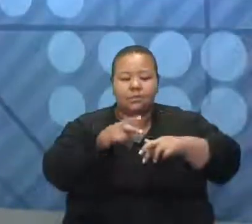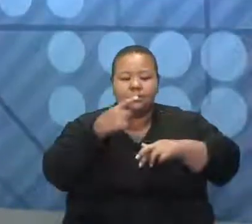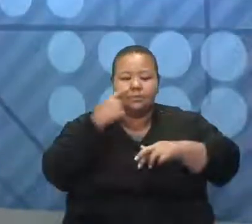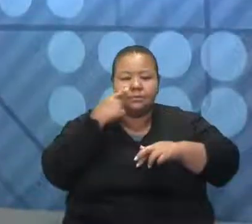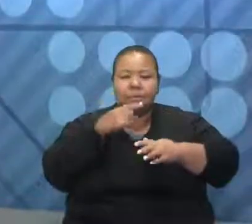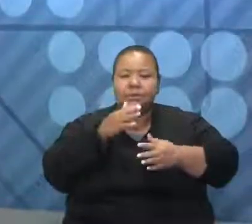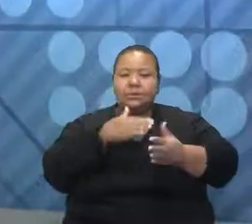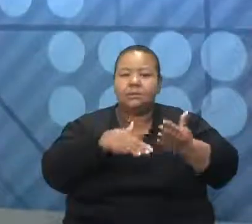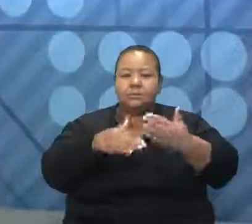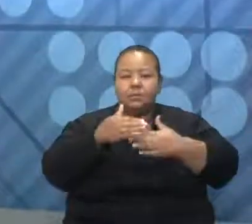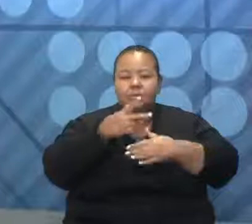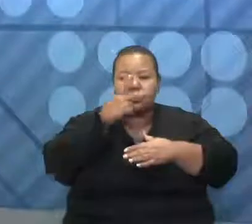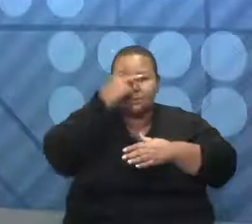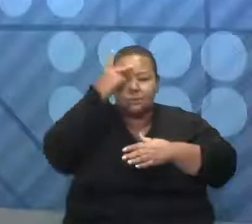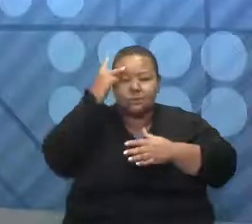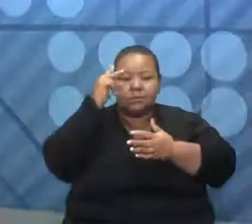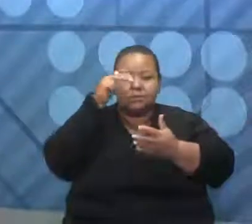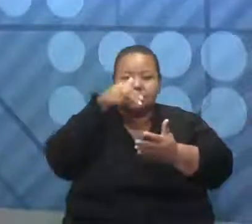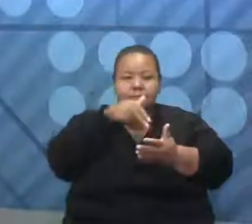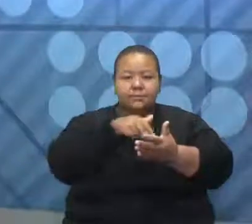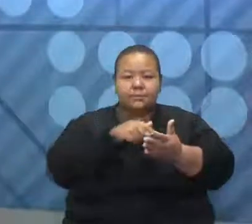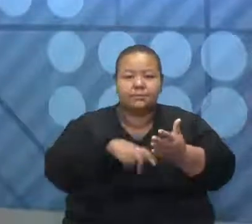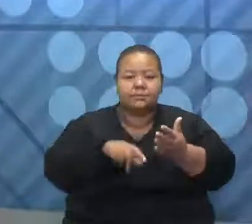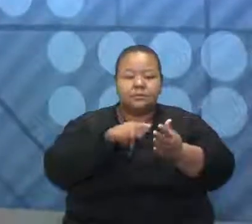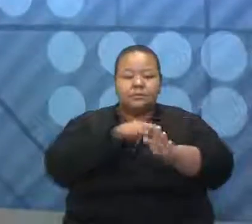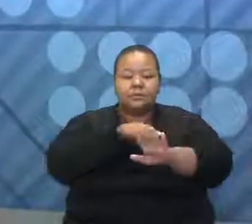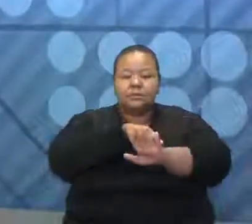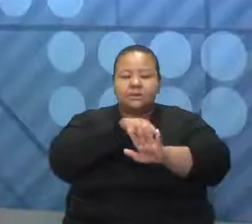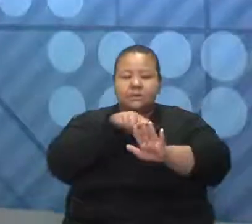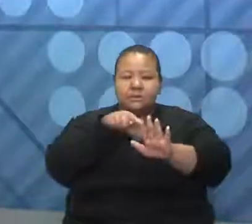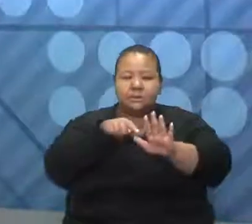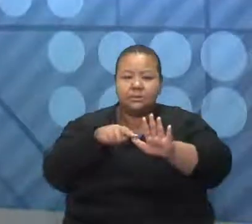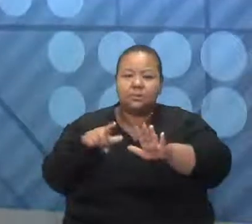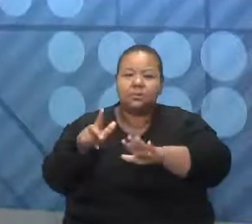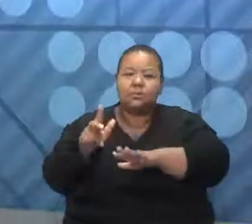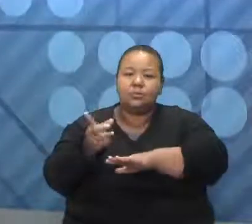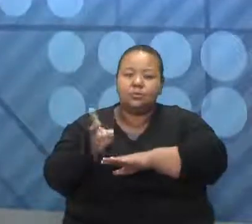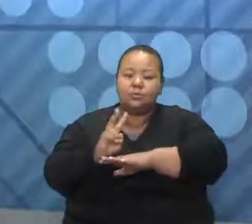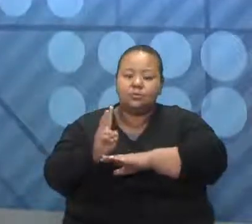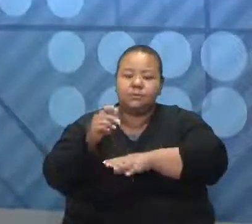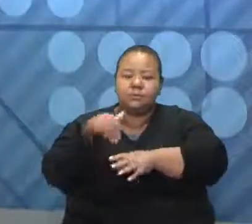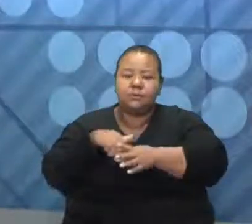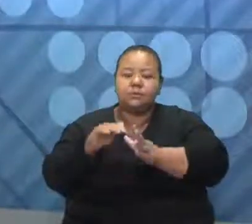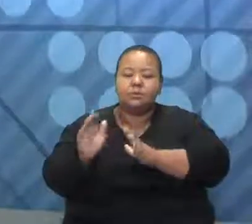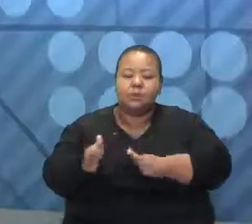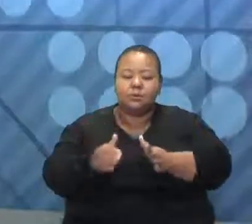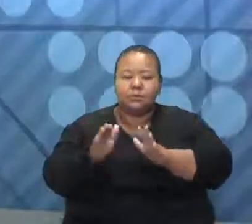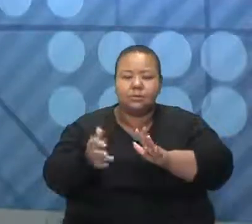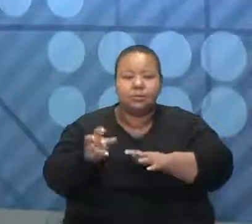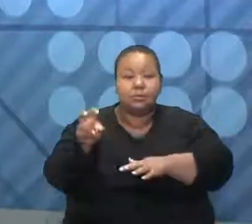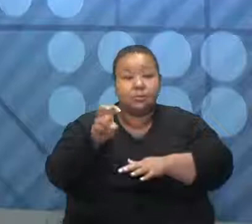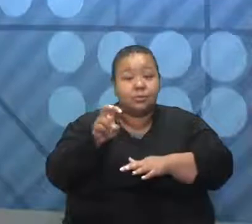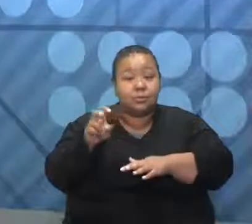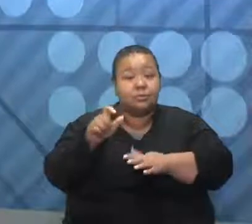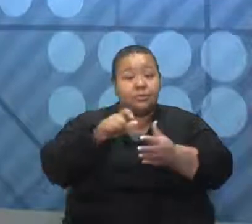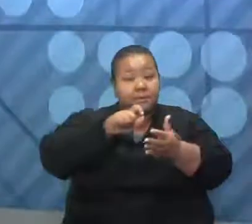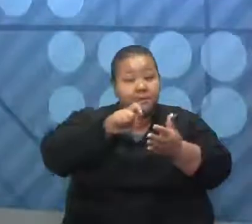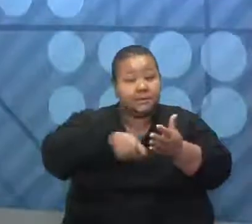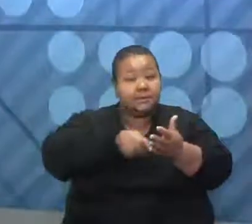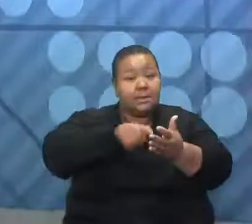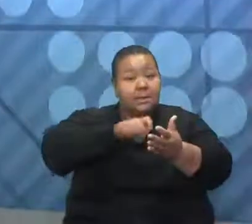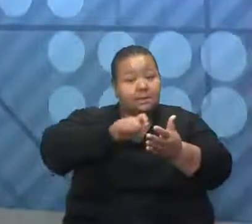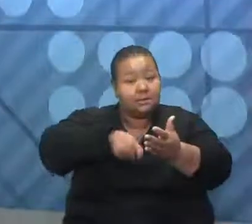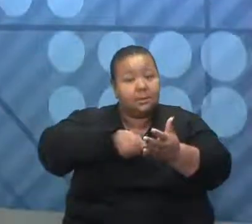de todos os envolvidos. Ah, tem 5 supervisores na área de produção? Os 5 têm que validar. Eles têm